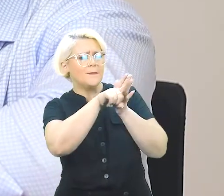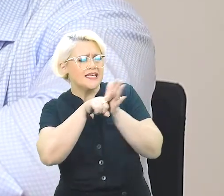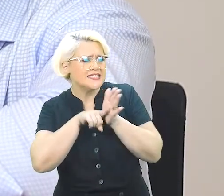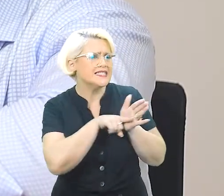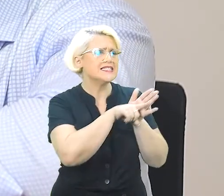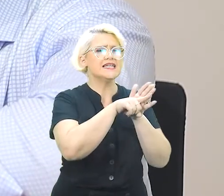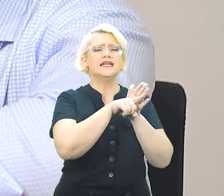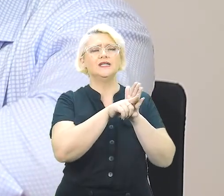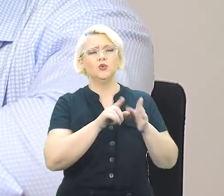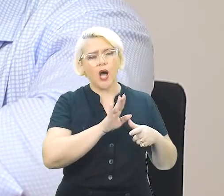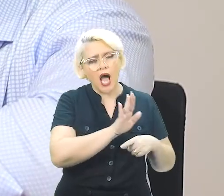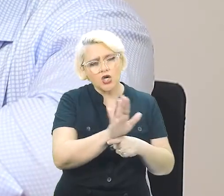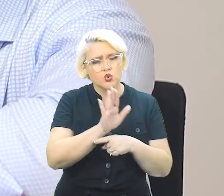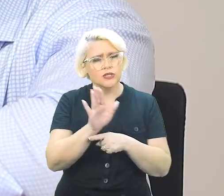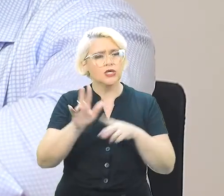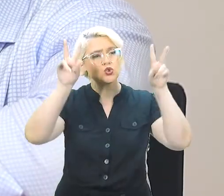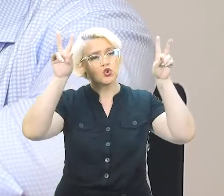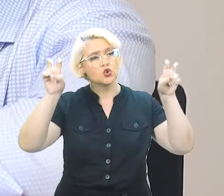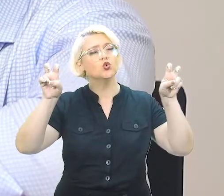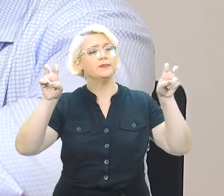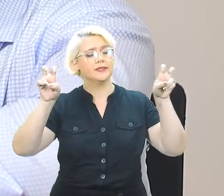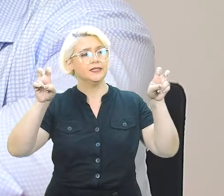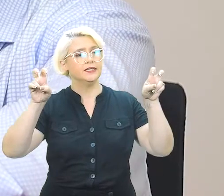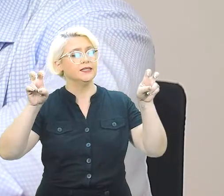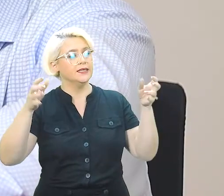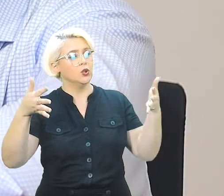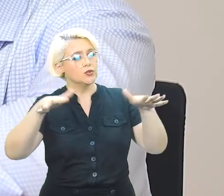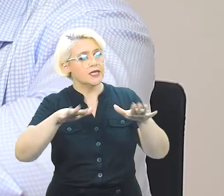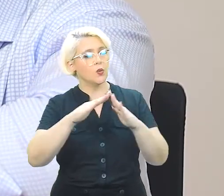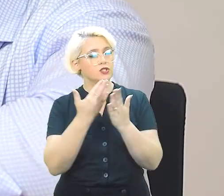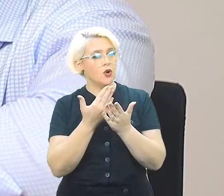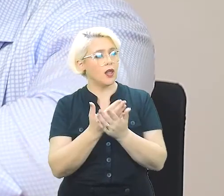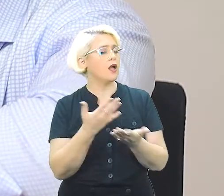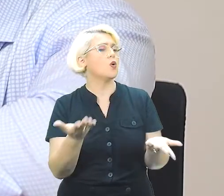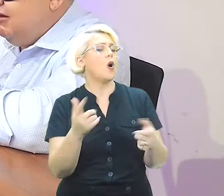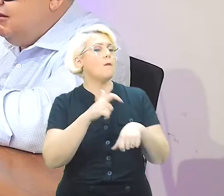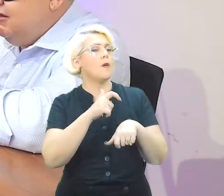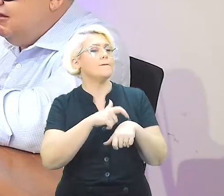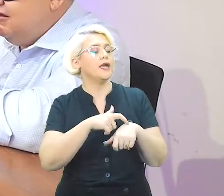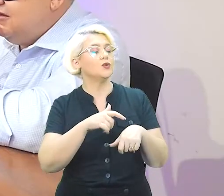pesquisando, contribuindo sobre o tema da inclusão escolar,